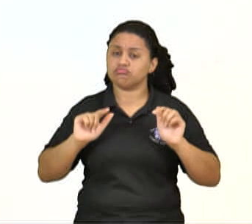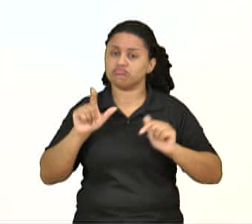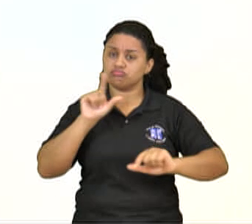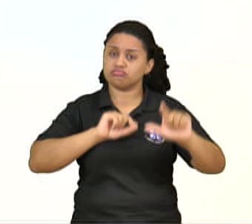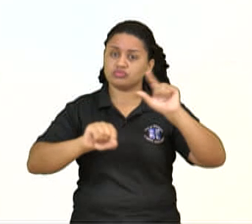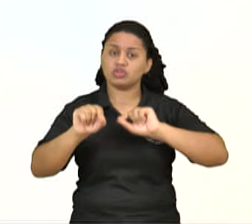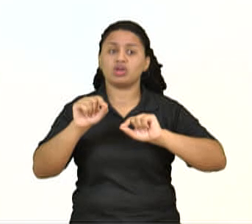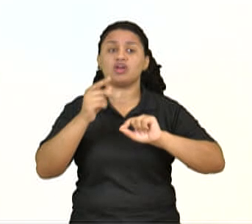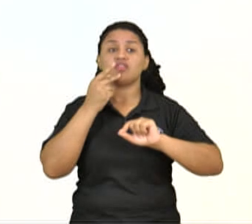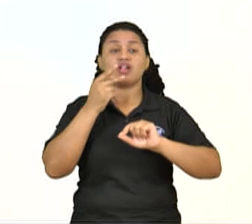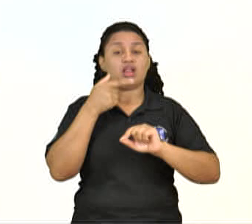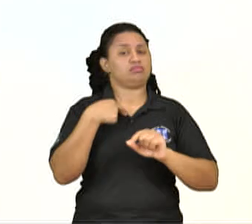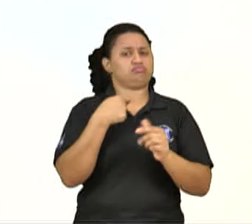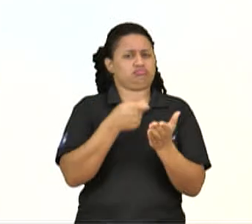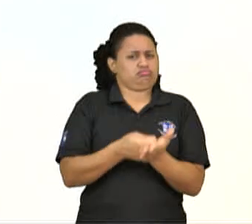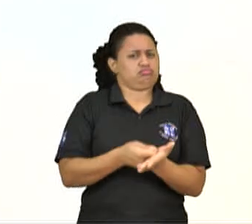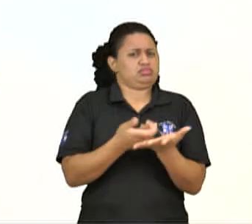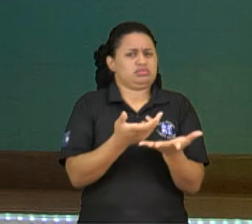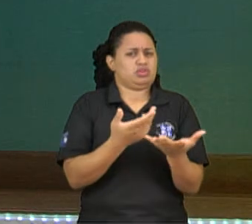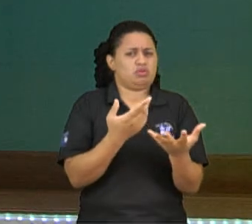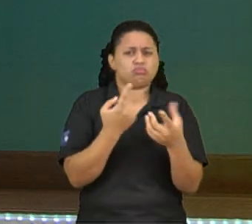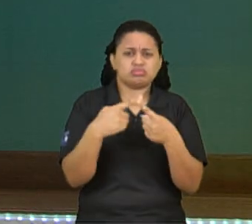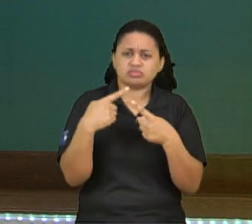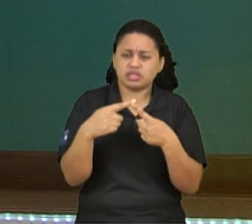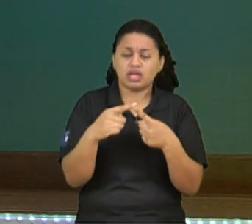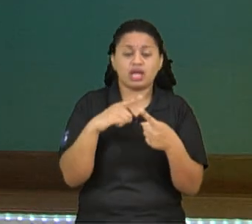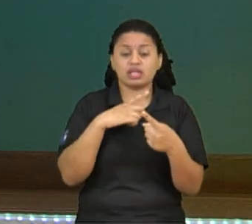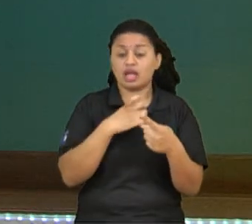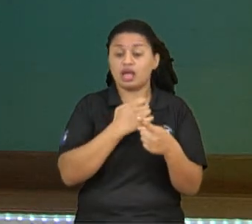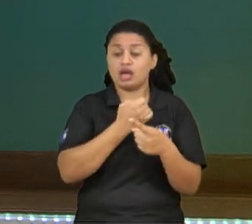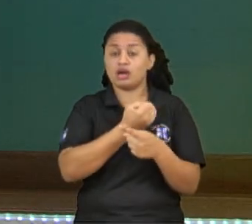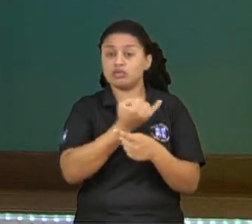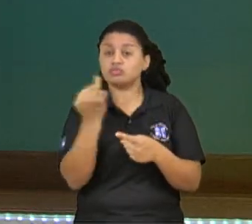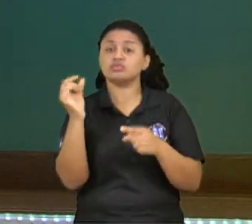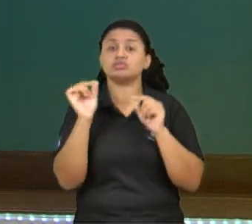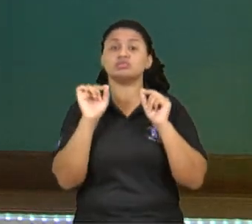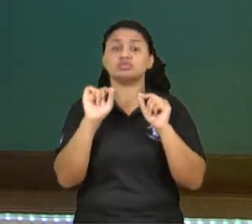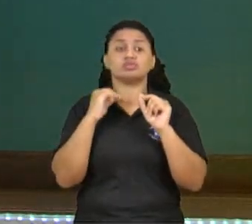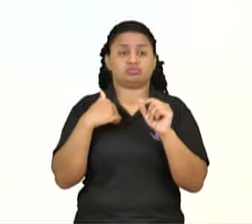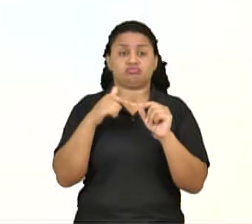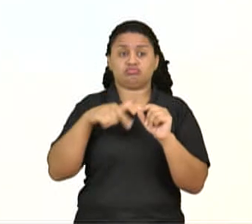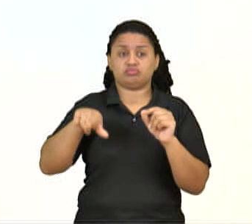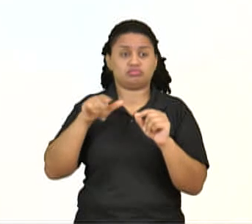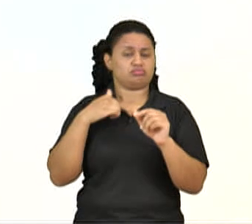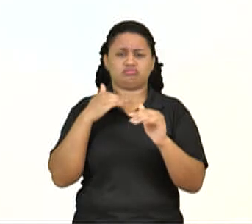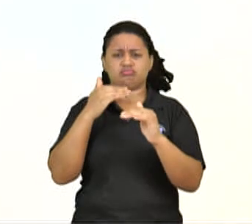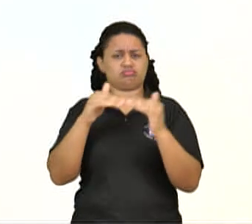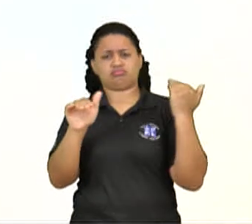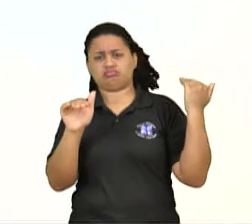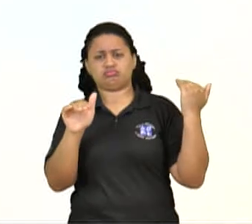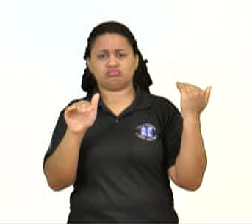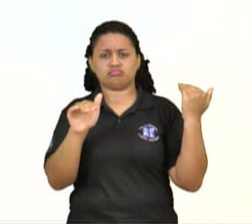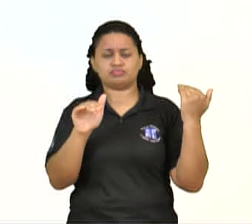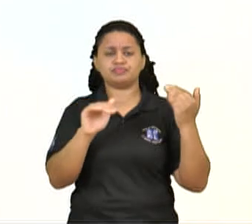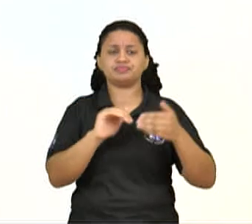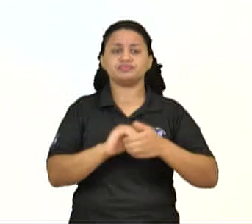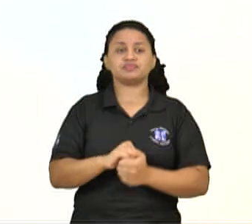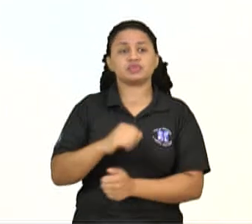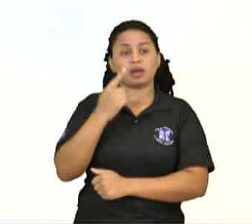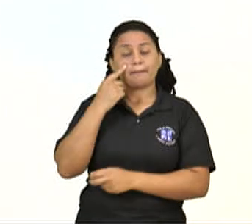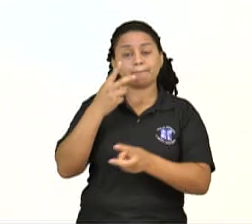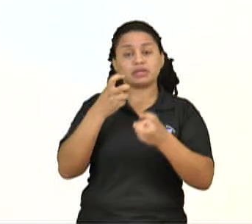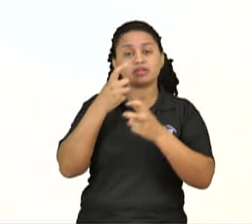como radicais e elas vão ter uma grande oposição dos girondinos, né? Nós vamos ver que em 13 de julho